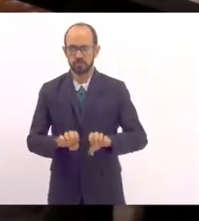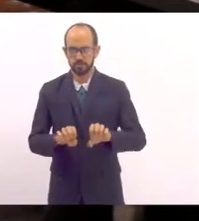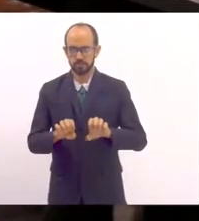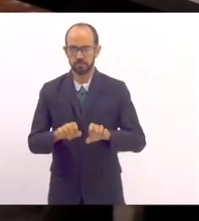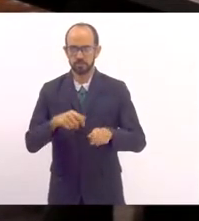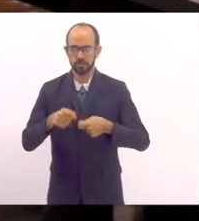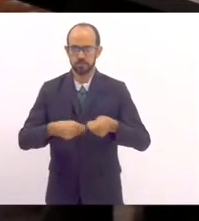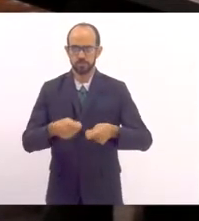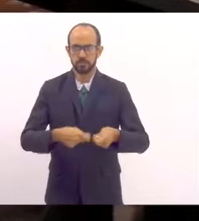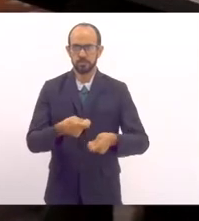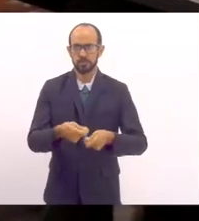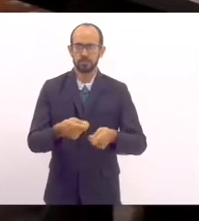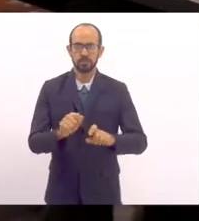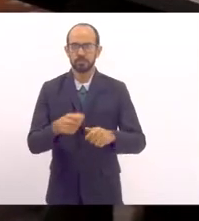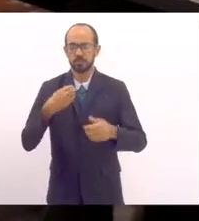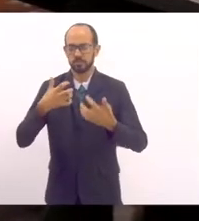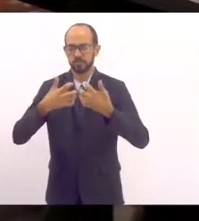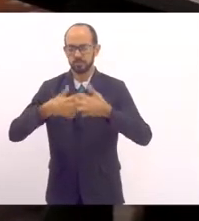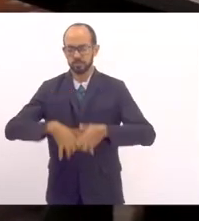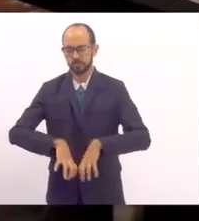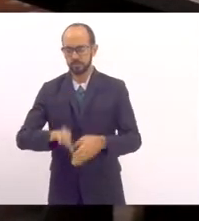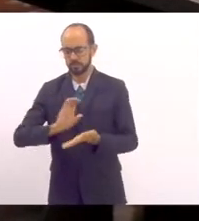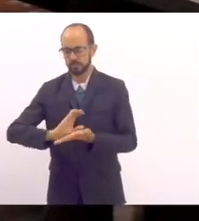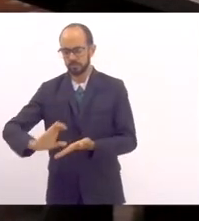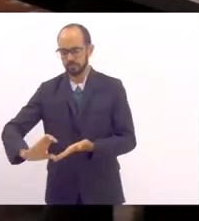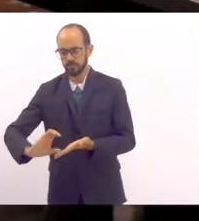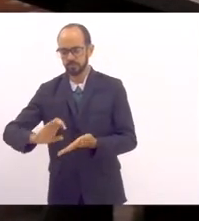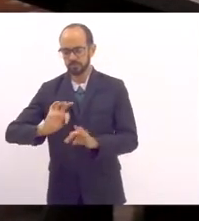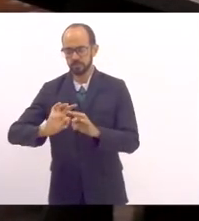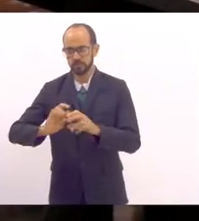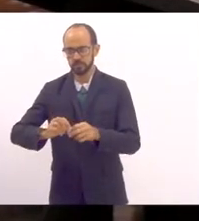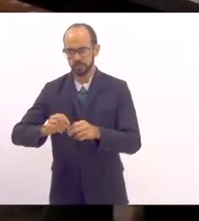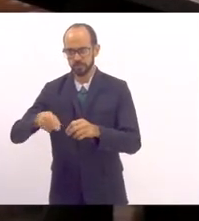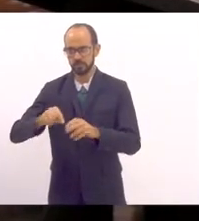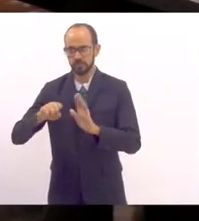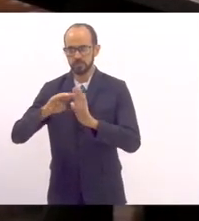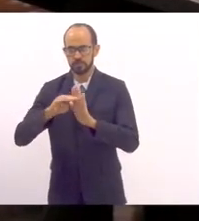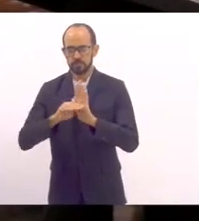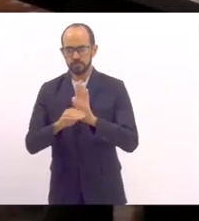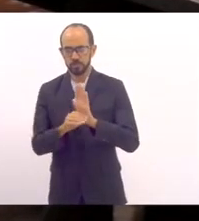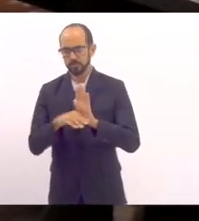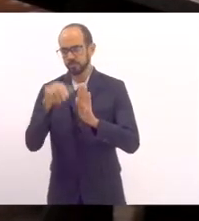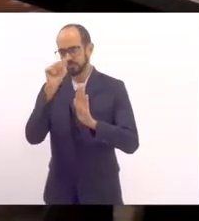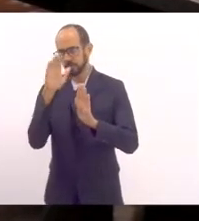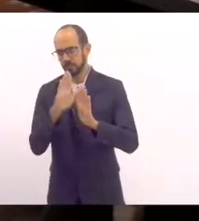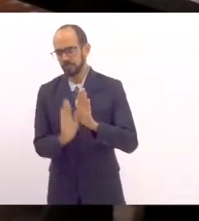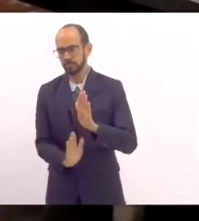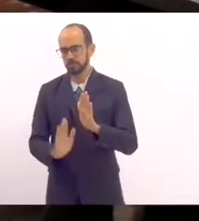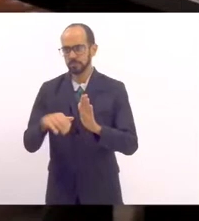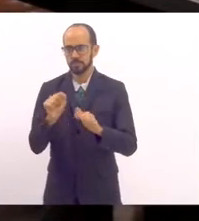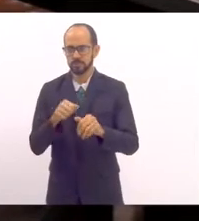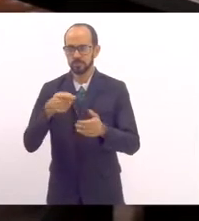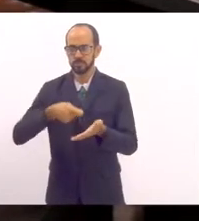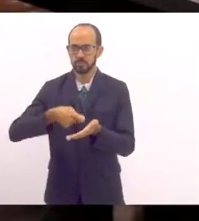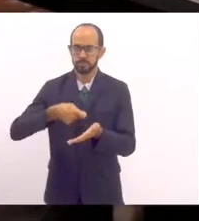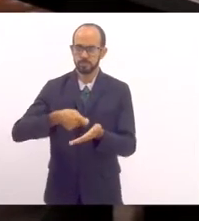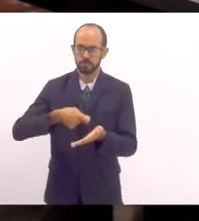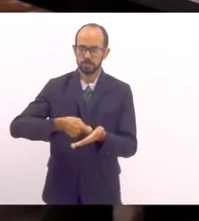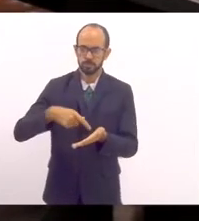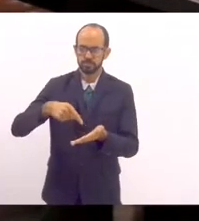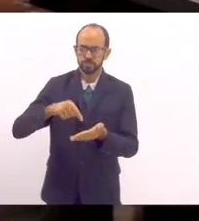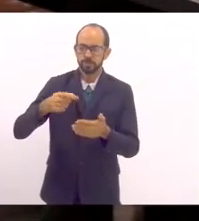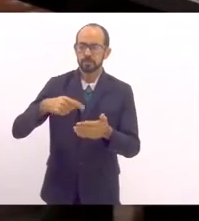administrativas funcionando, orçamento, tudo o que o Programa Nacional, o Programa de Regionalização do Turismo exige para